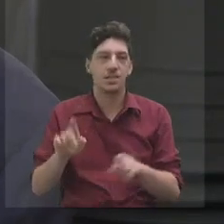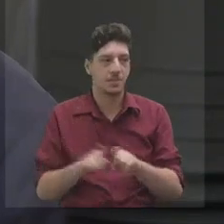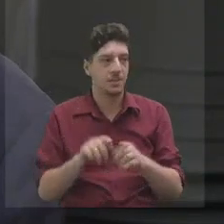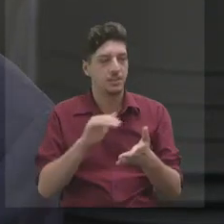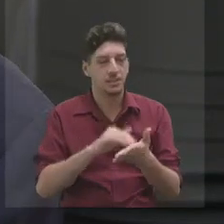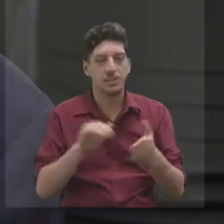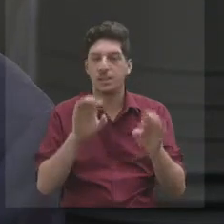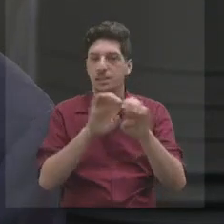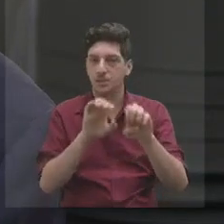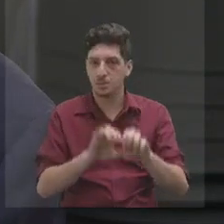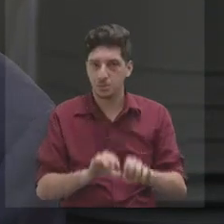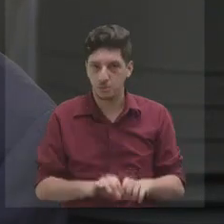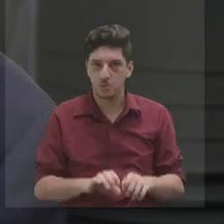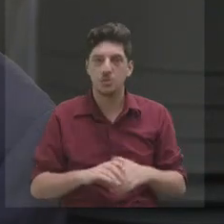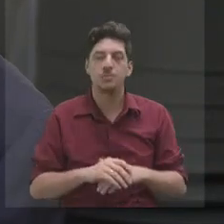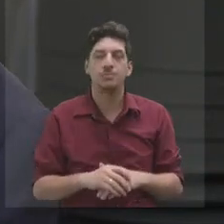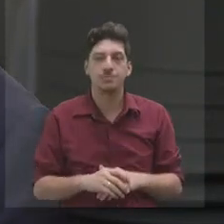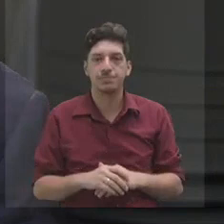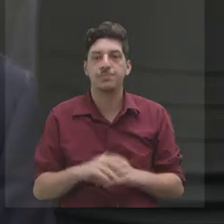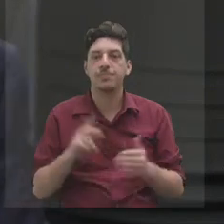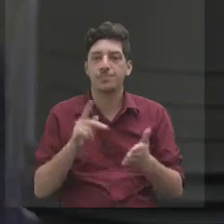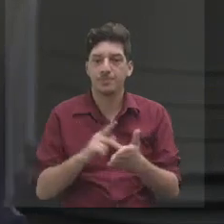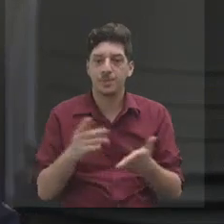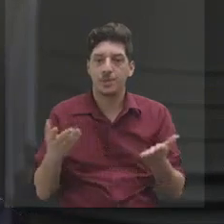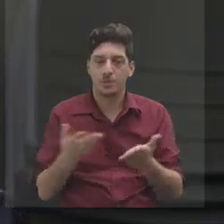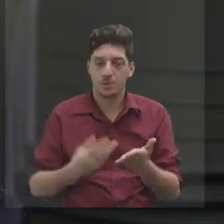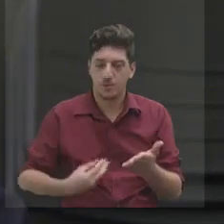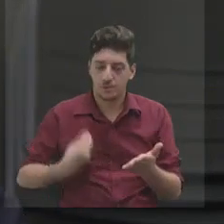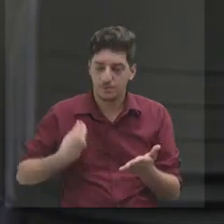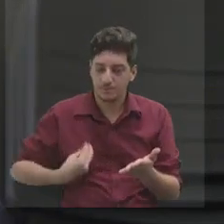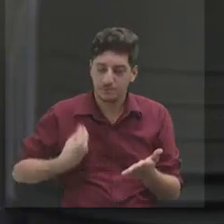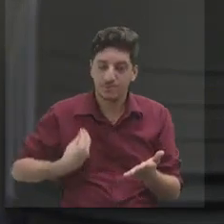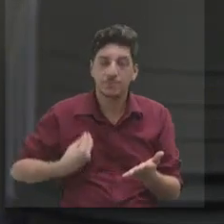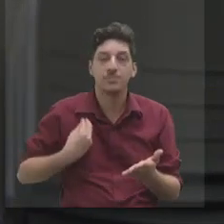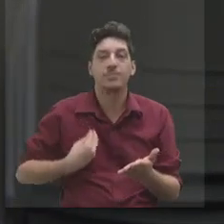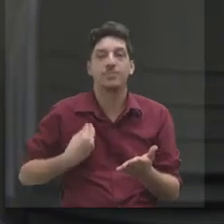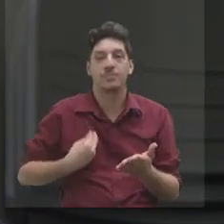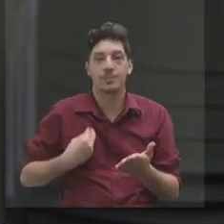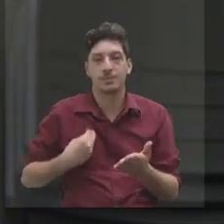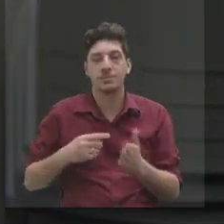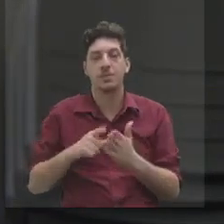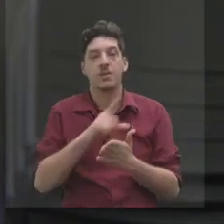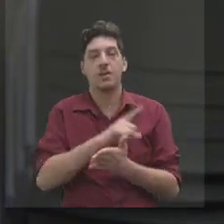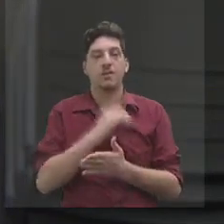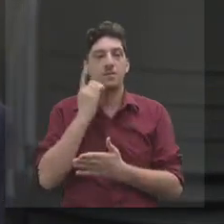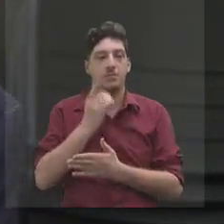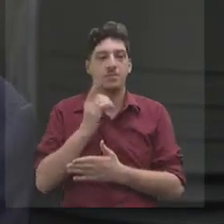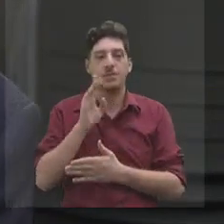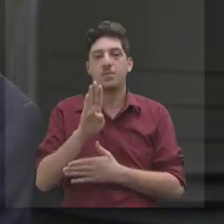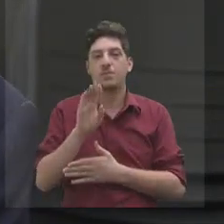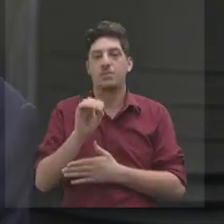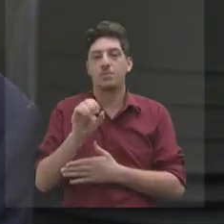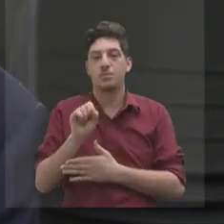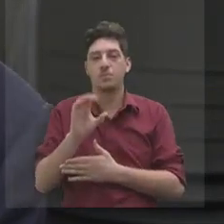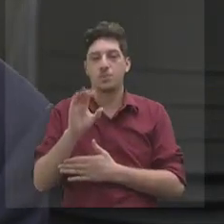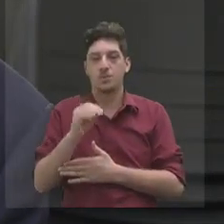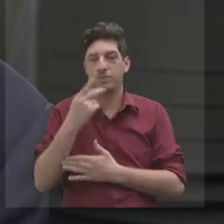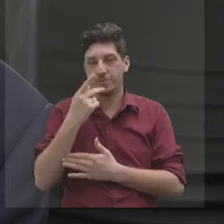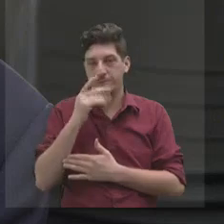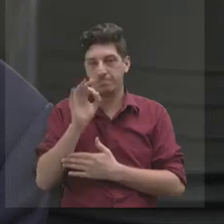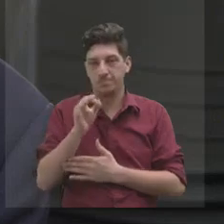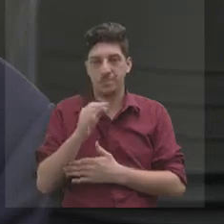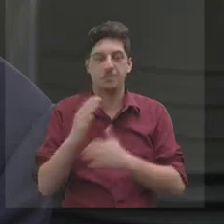infraestrutura Nós realmente estamos vivendo Como disse aqui anteriormente pelo Deputado Bosco o momento